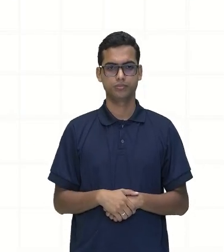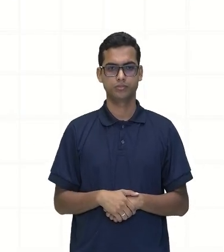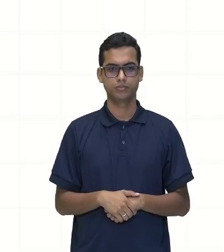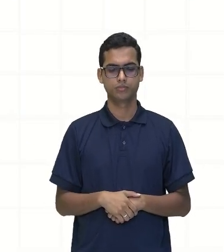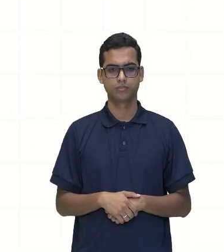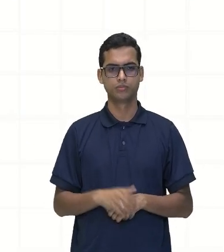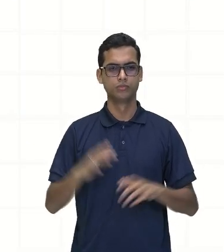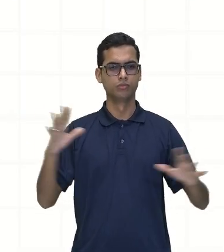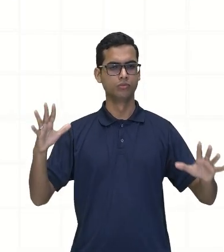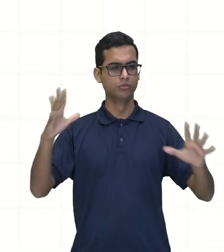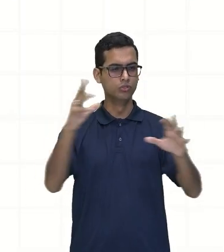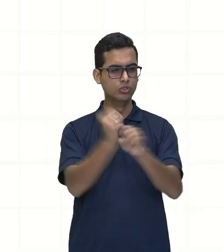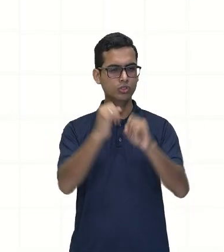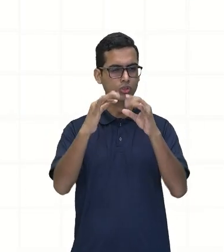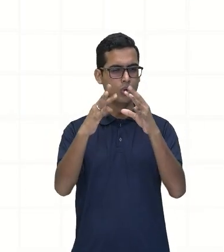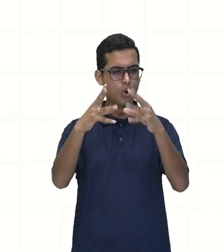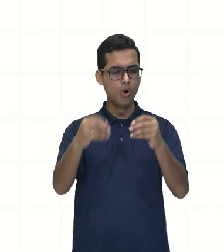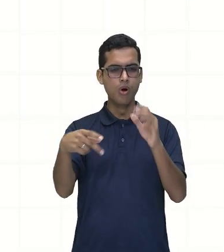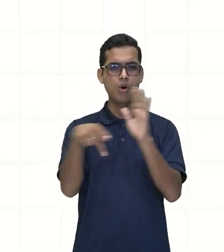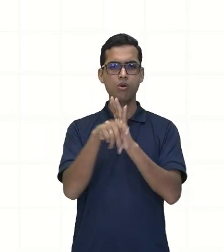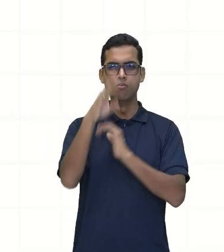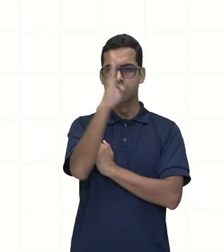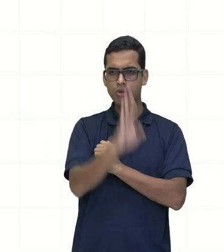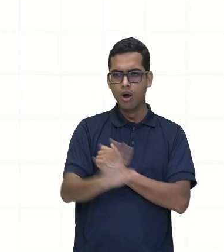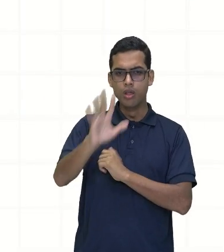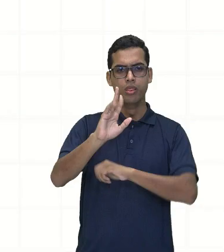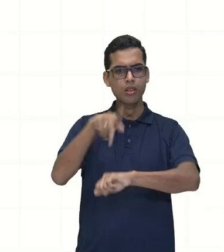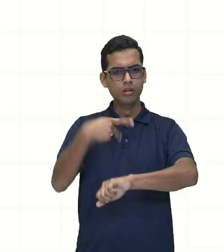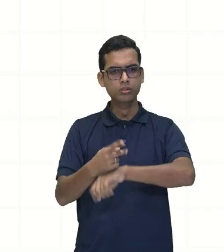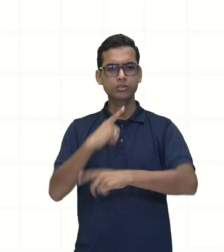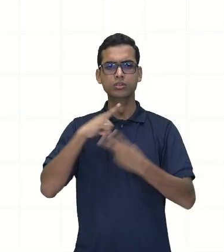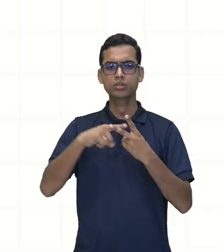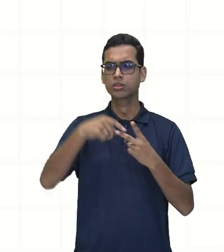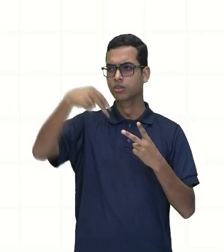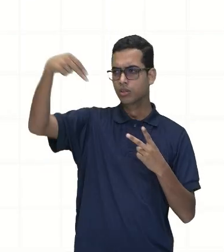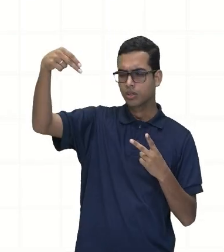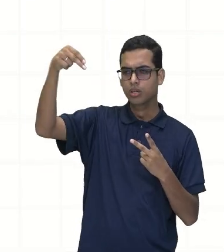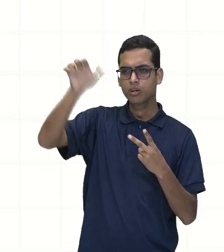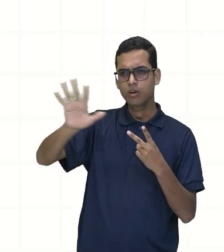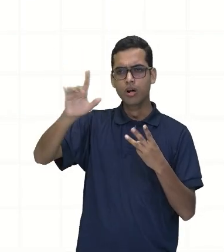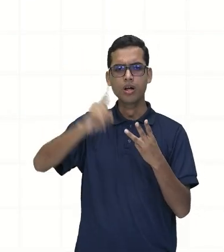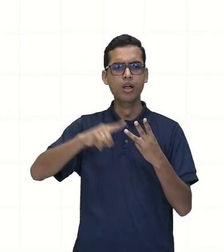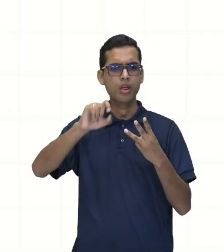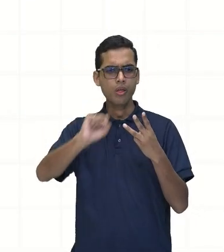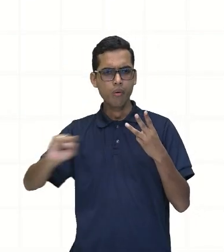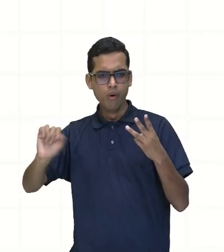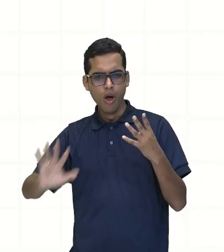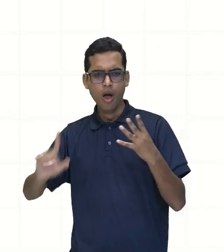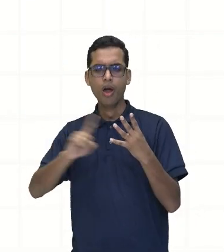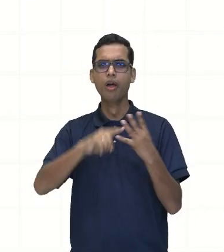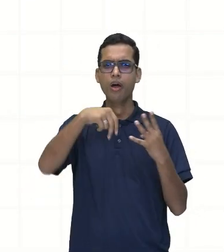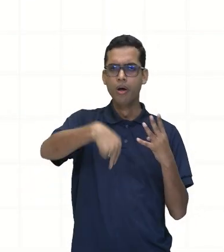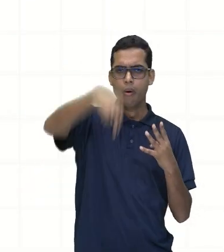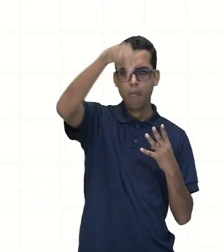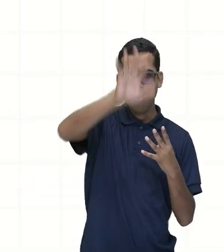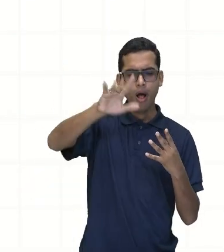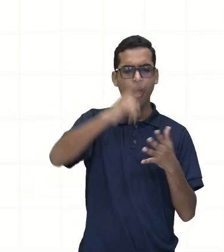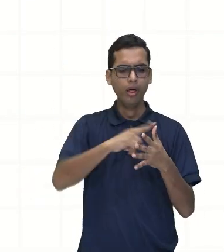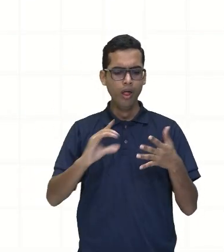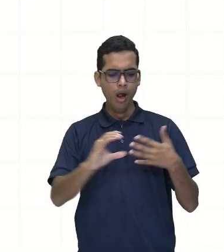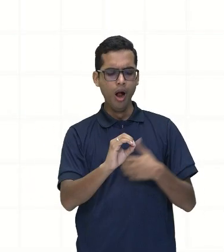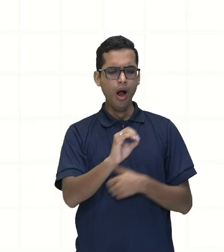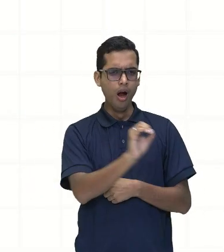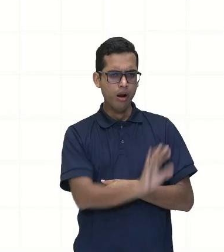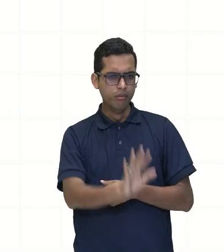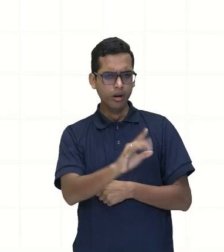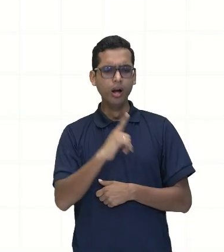no território, e aí nós temos a região Nordeste, Sudeste, em terceiro lugar região Norte, Centro-Oeste, lembrando